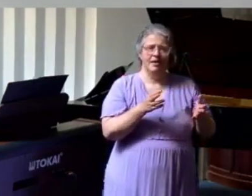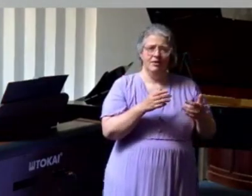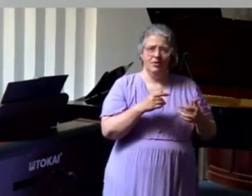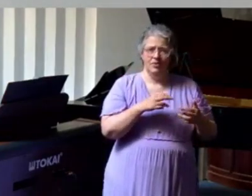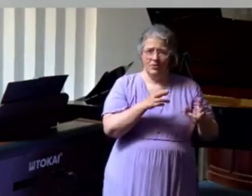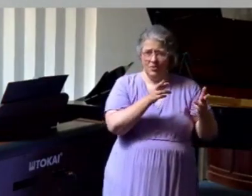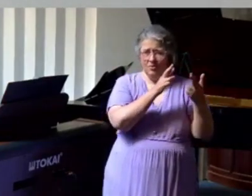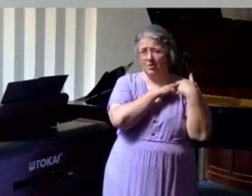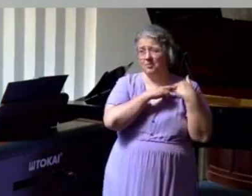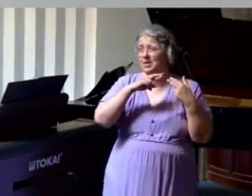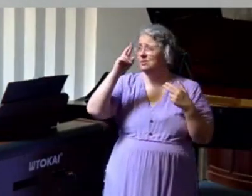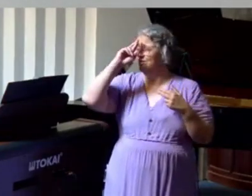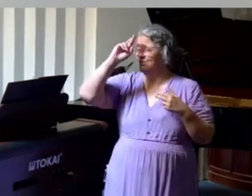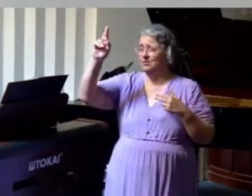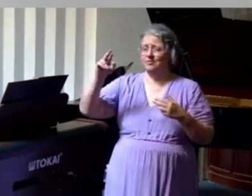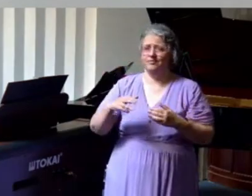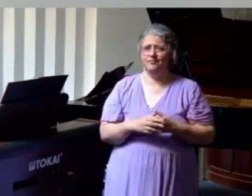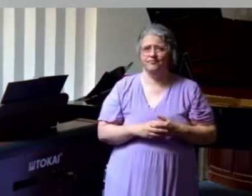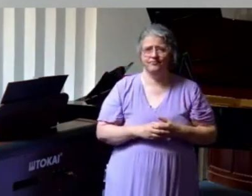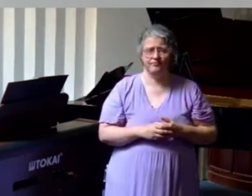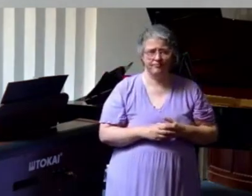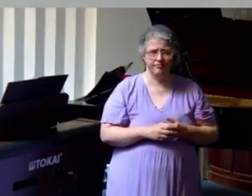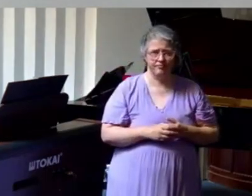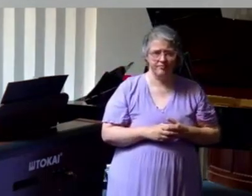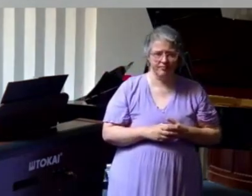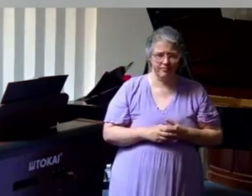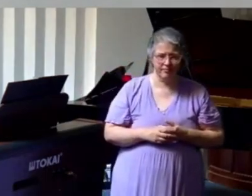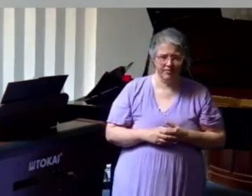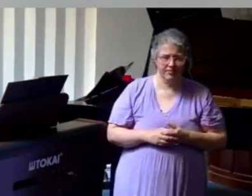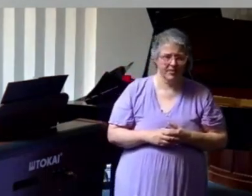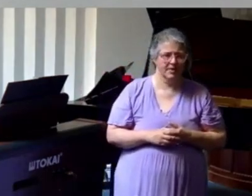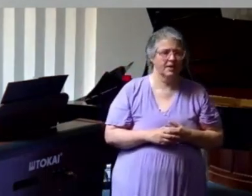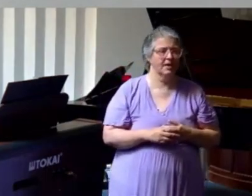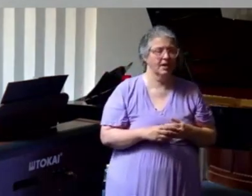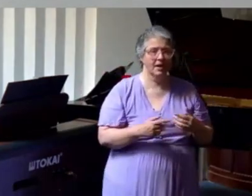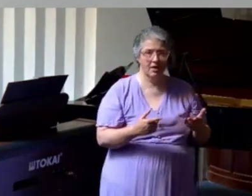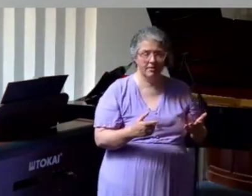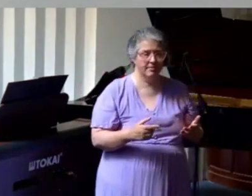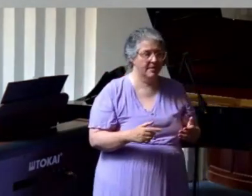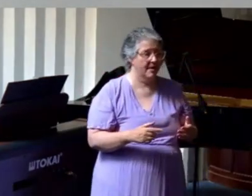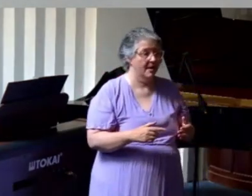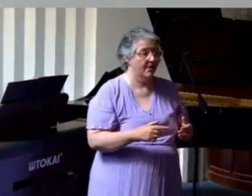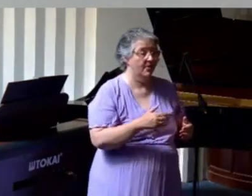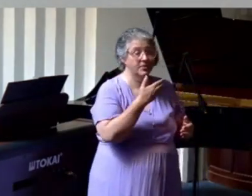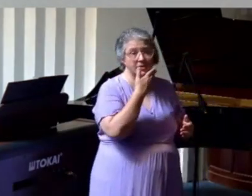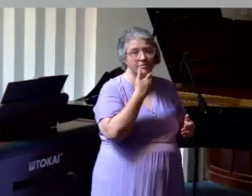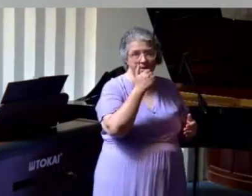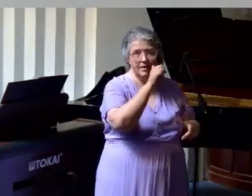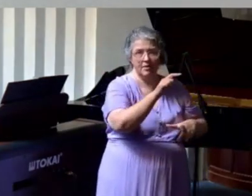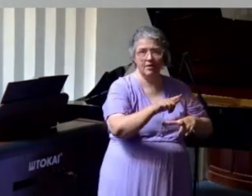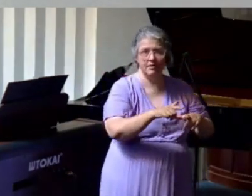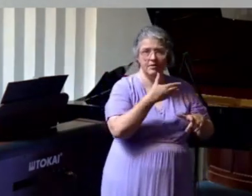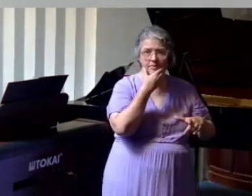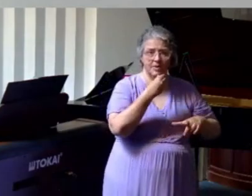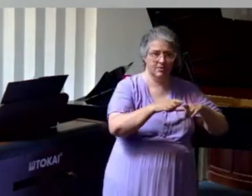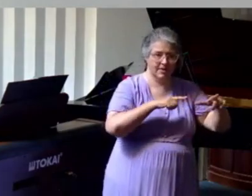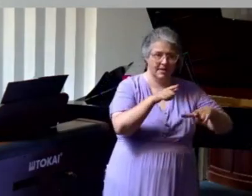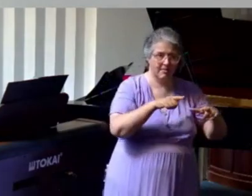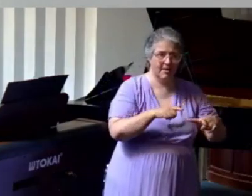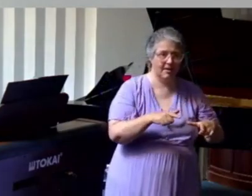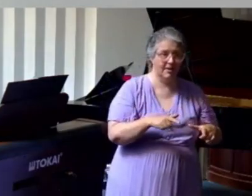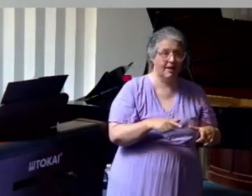Os melhores funcionários que existem no mundo são aqueles que fazem o seu trabalho sem que o patrão esteja do lado, vendo, analisando,